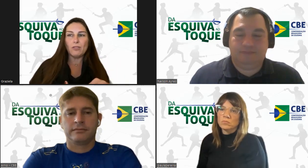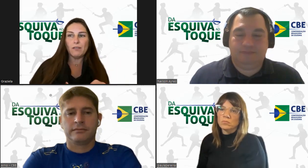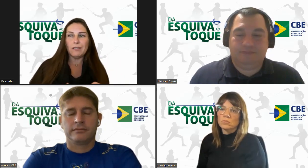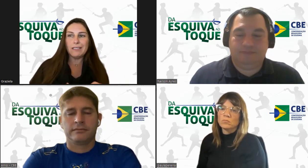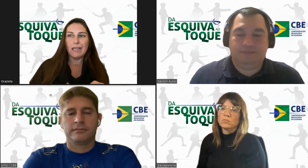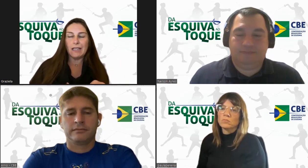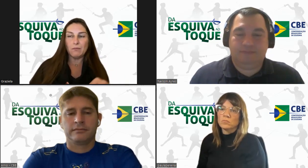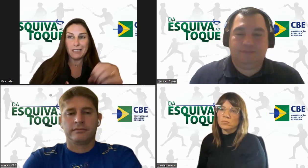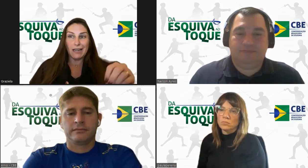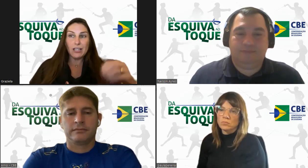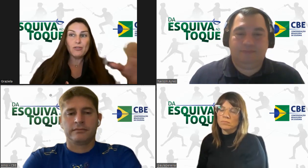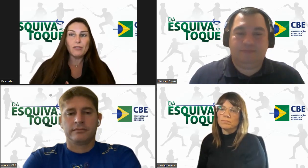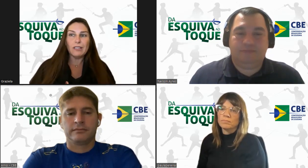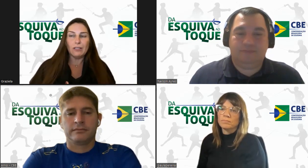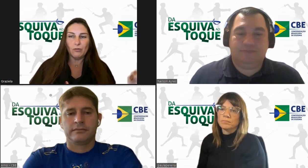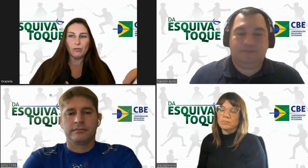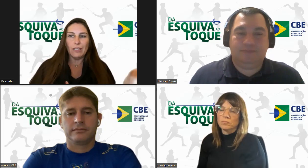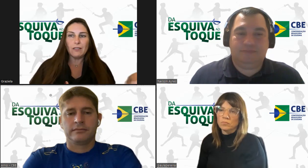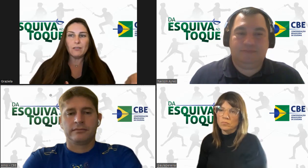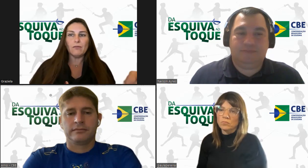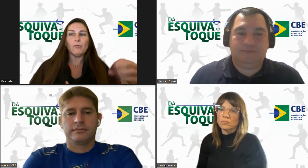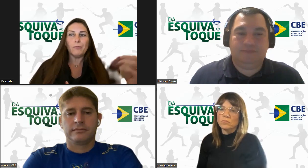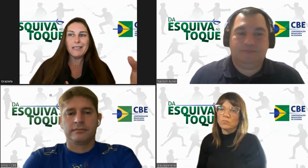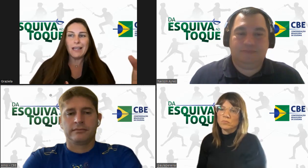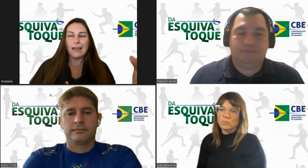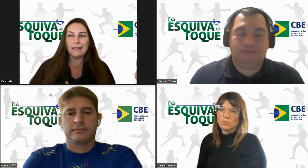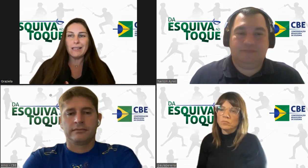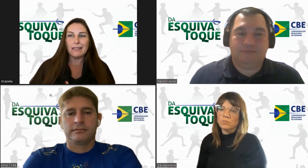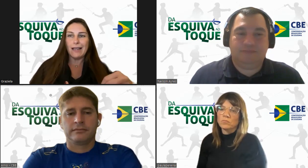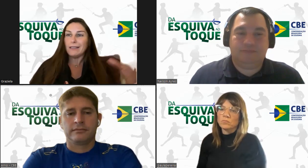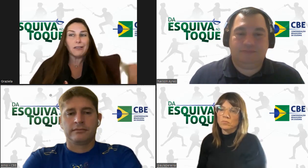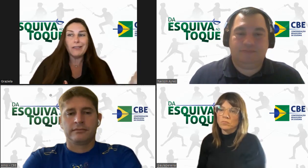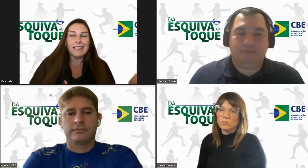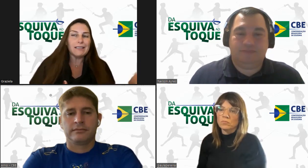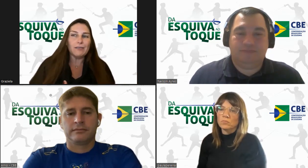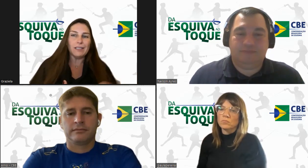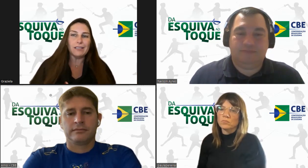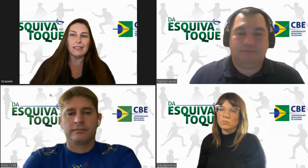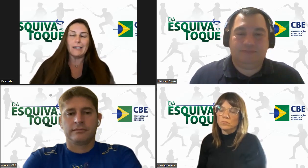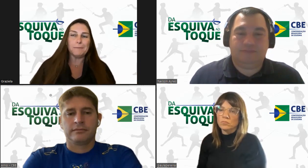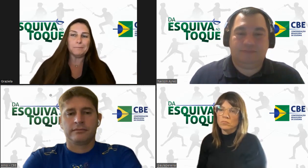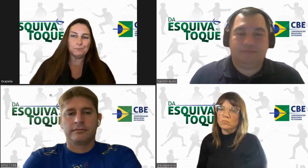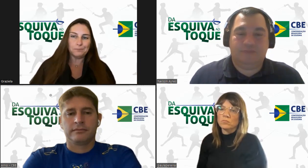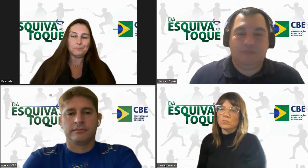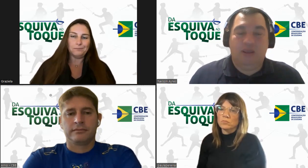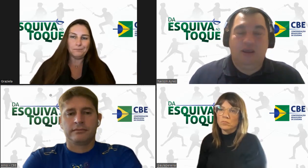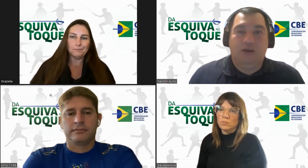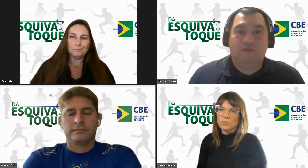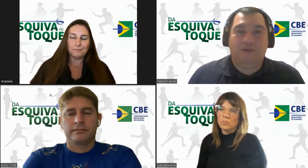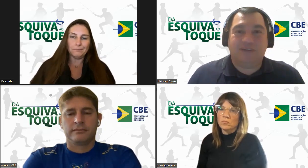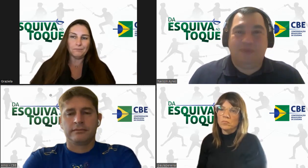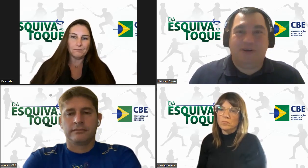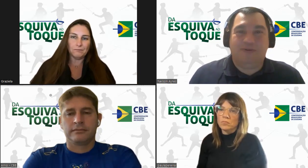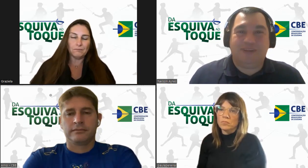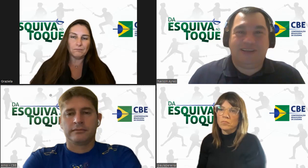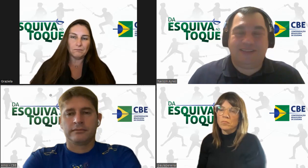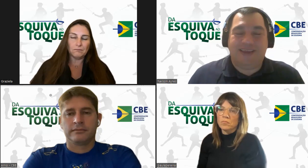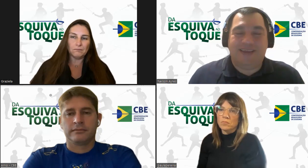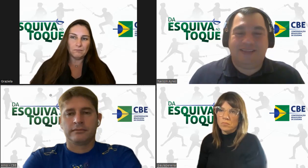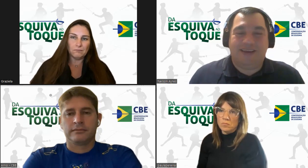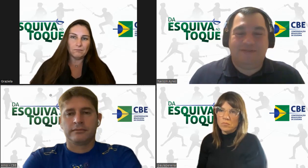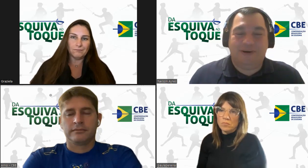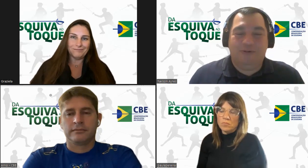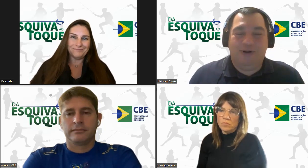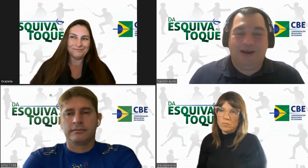não seja mais um motivo de stress mas que ela ajuda em tudo isso o bem-estar desse atleta na qualidade de vida dele eu vou fazer uma pergunta